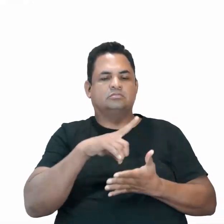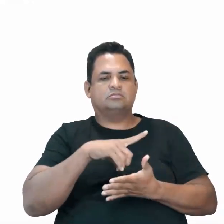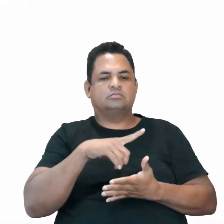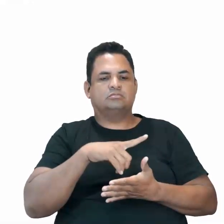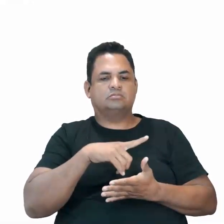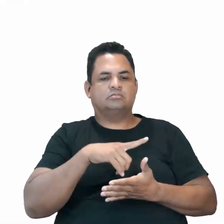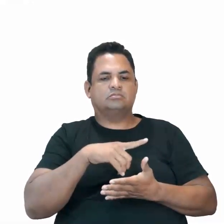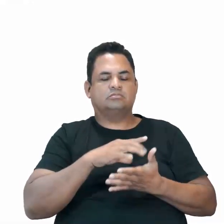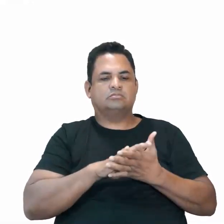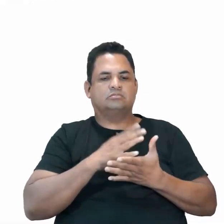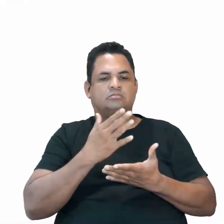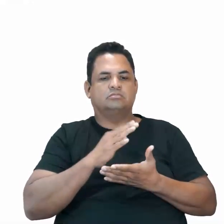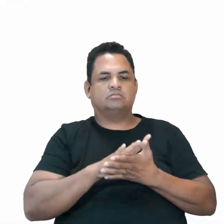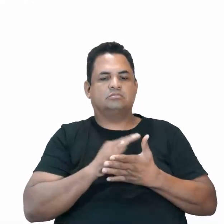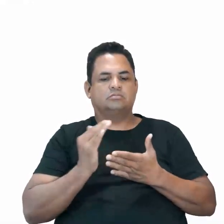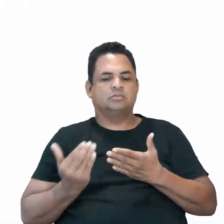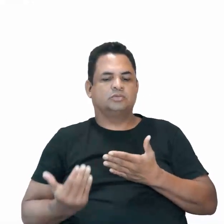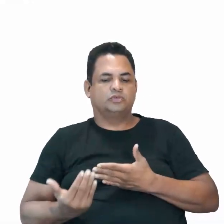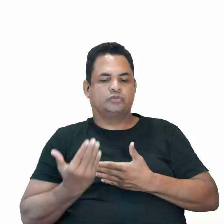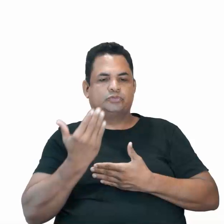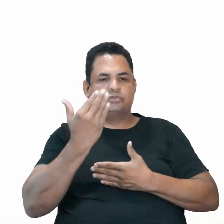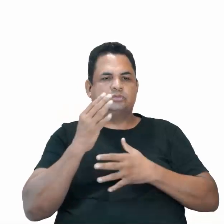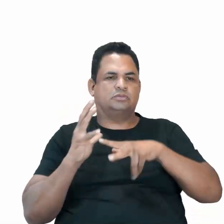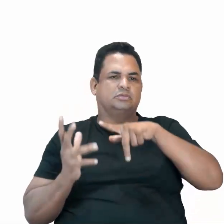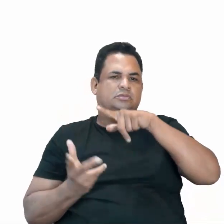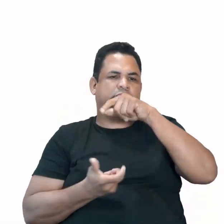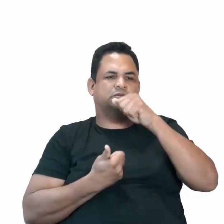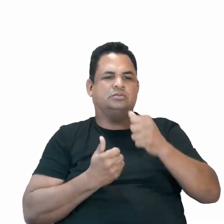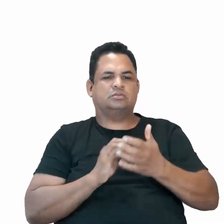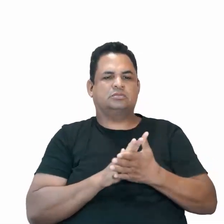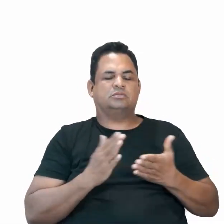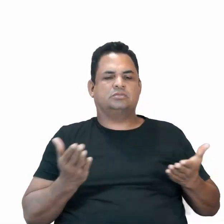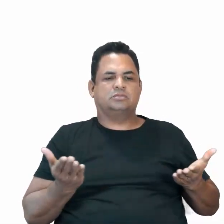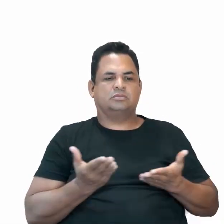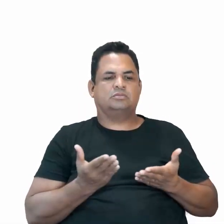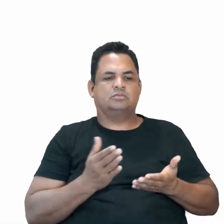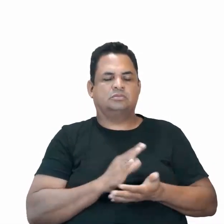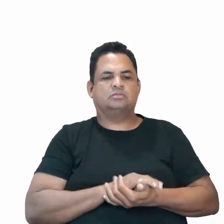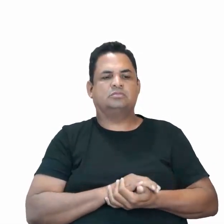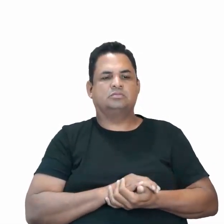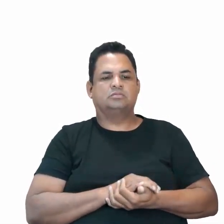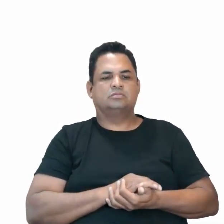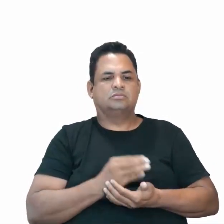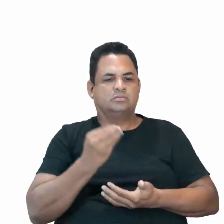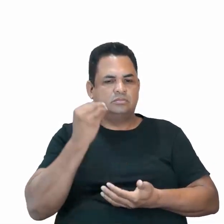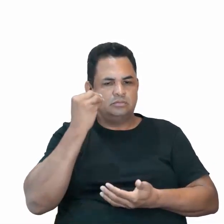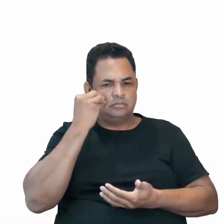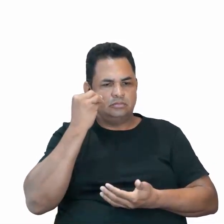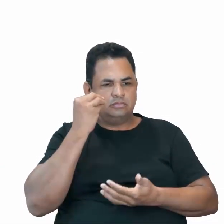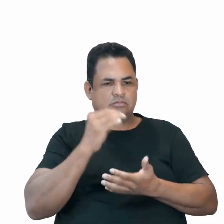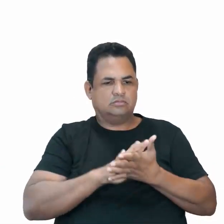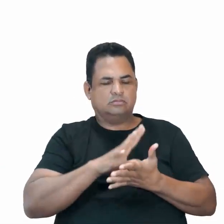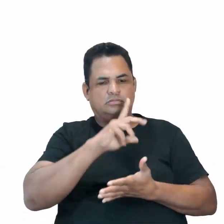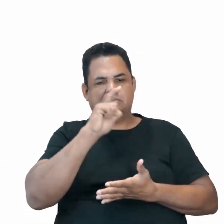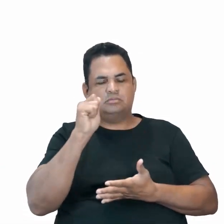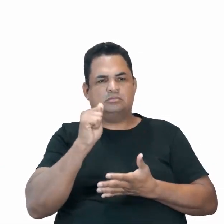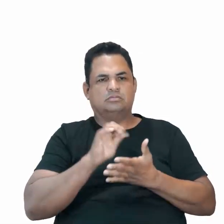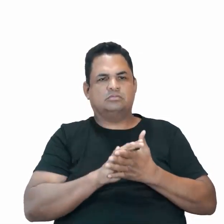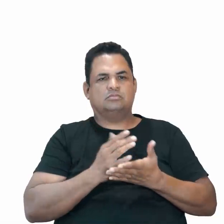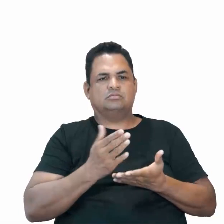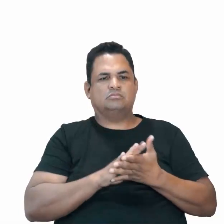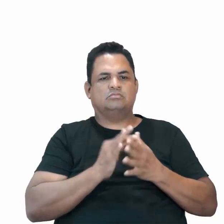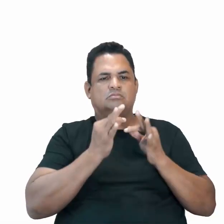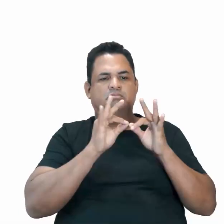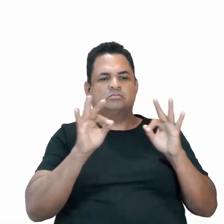dos elétrons subir da Terra, no caso, né? Isso. Então aqui nós vamos ter um pequeno experimento do dia, que é bem